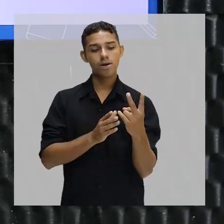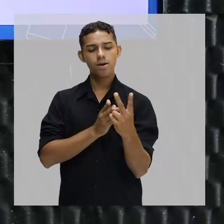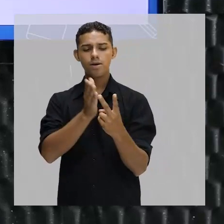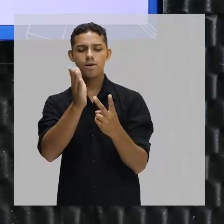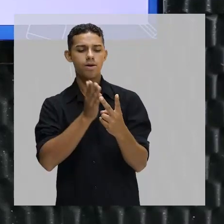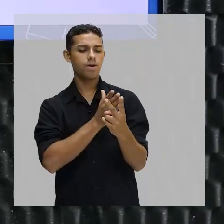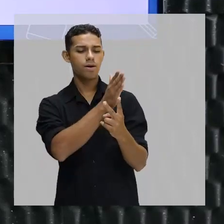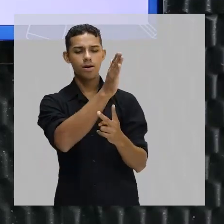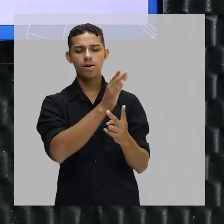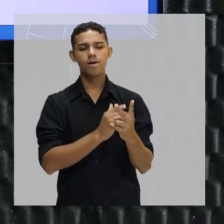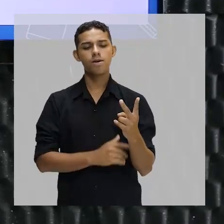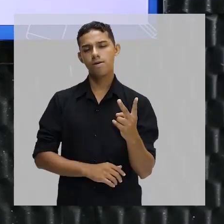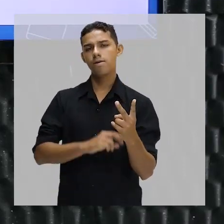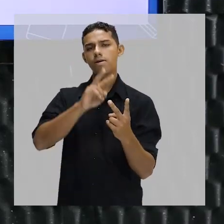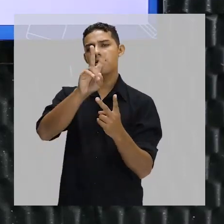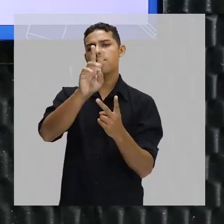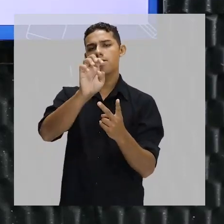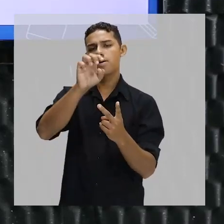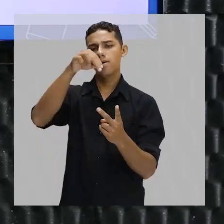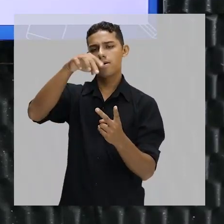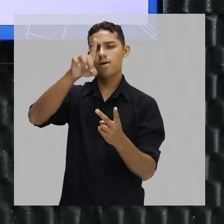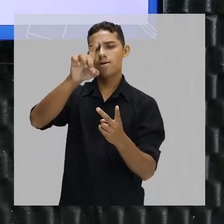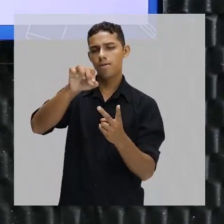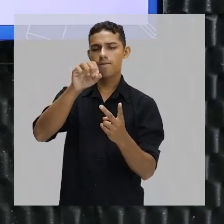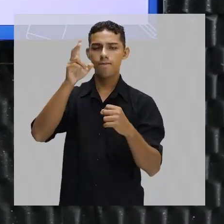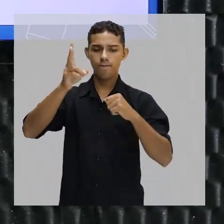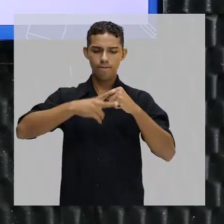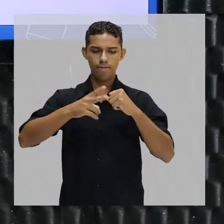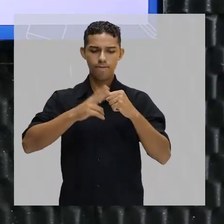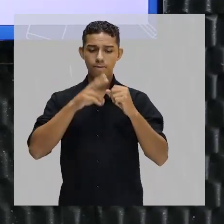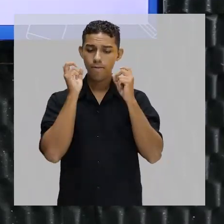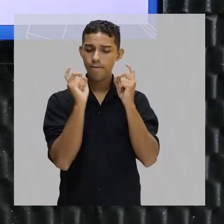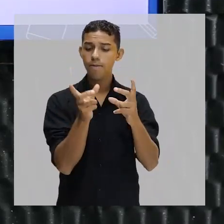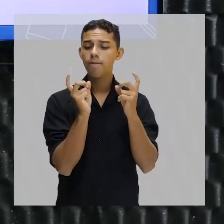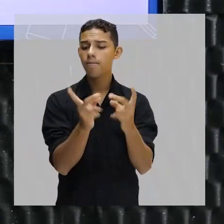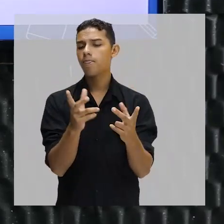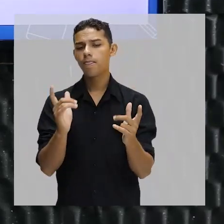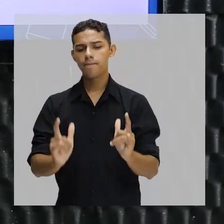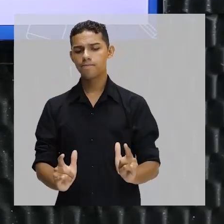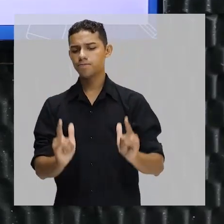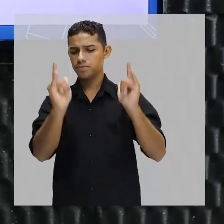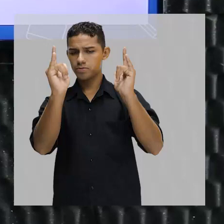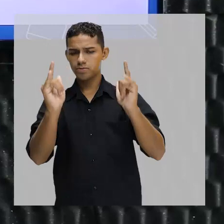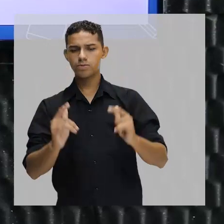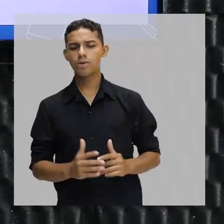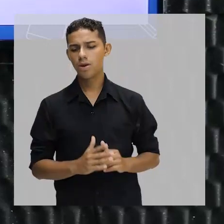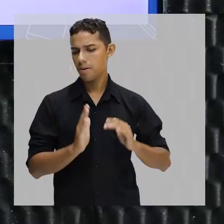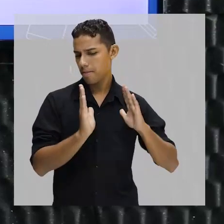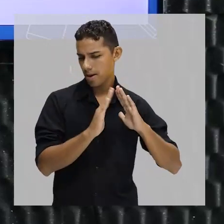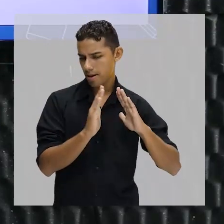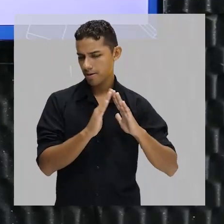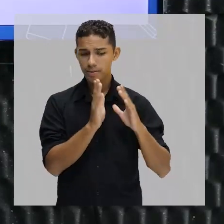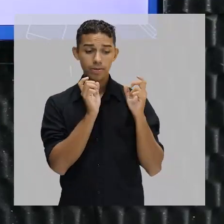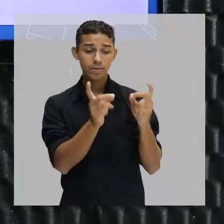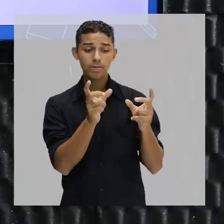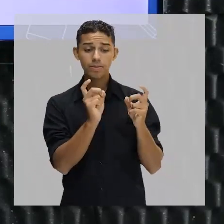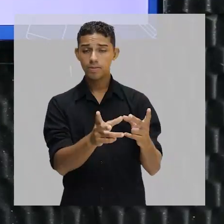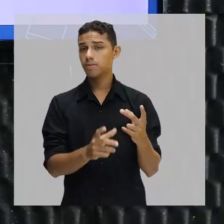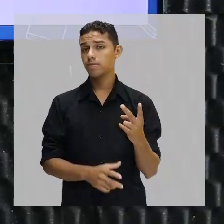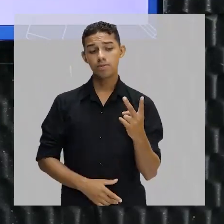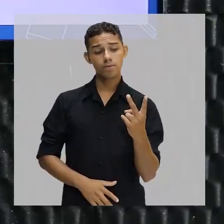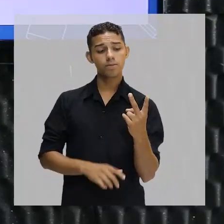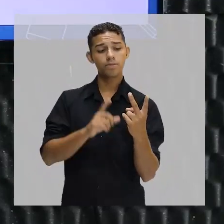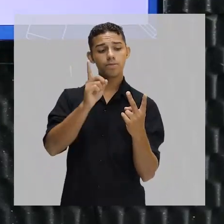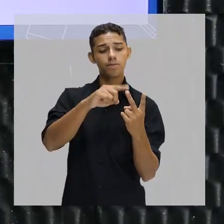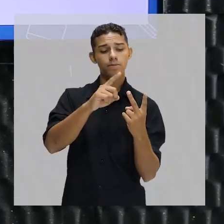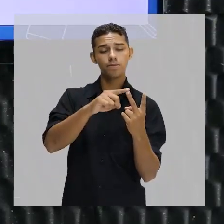um apartamento, um prédio comercial. Né? A gente pensa logo algo dessa forma. Está vendendo um imóvel. Mas à